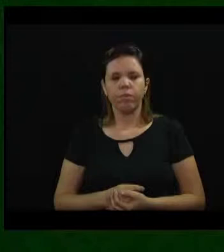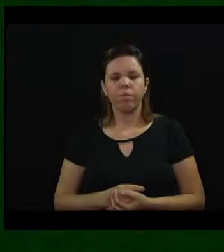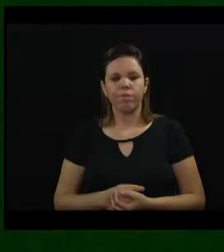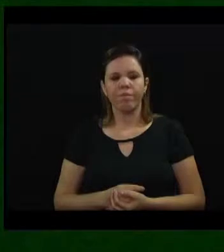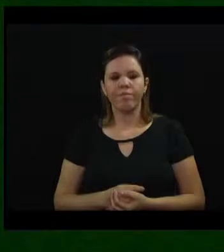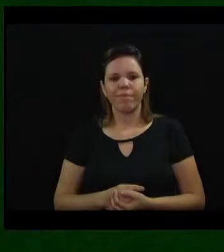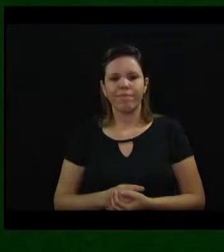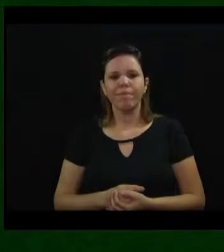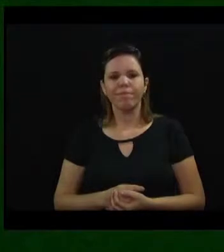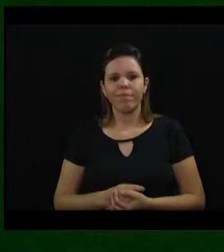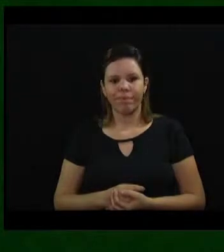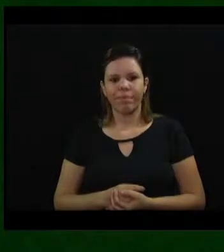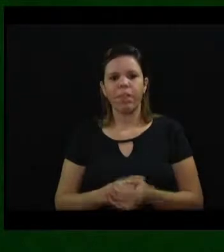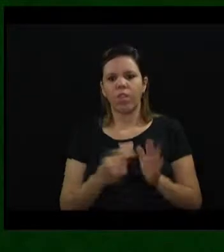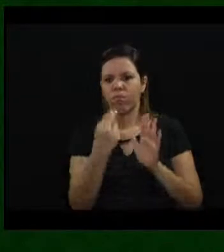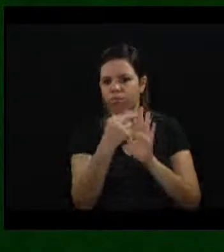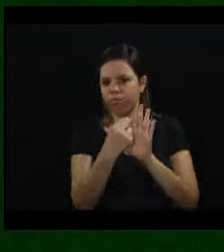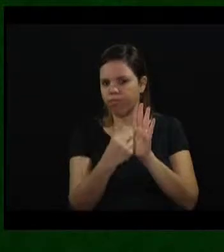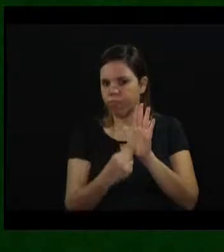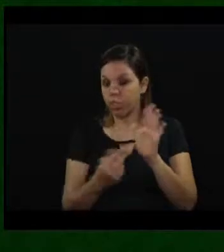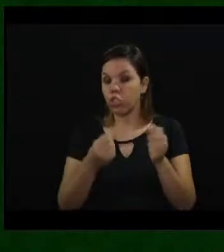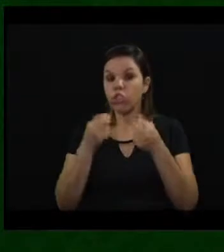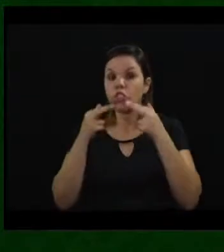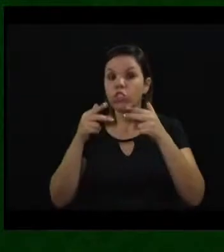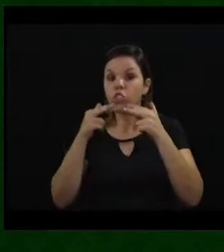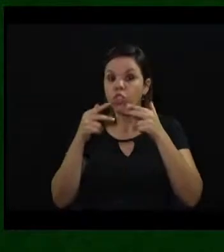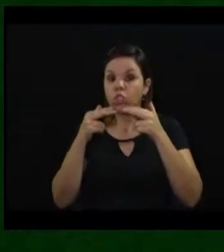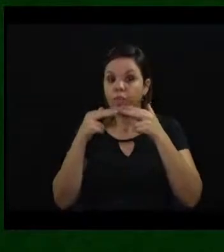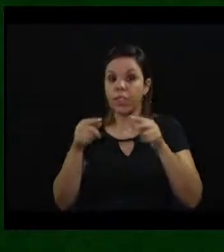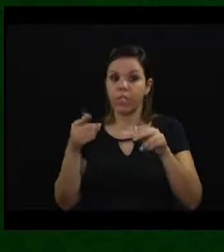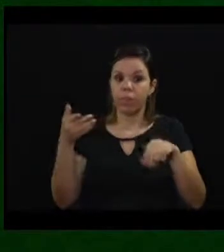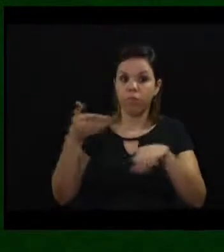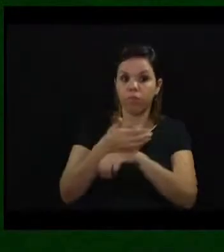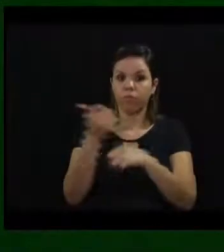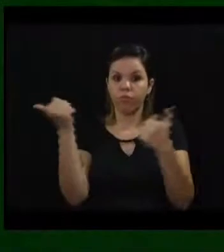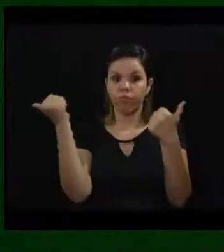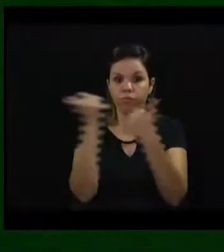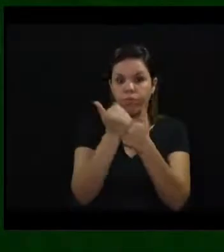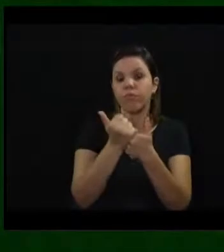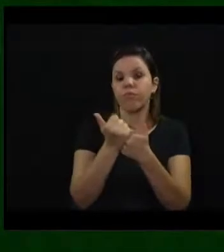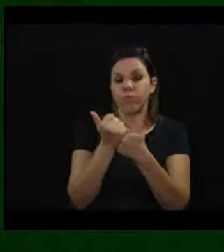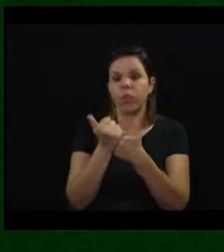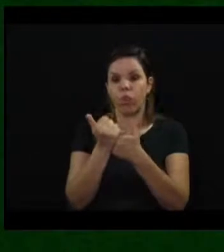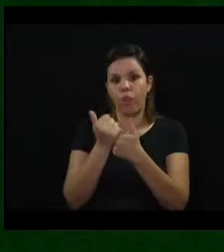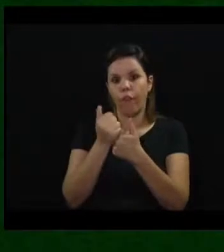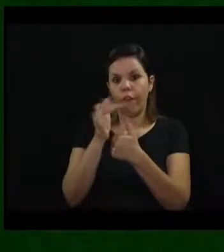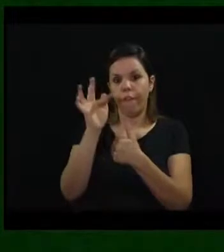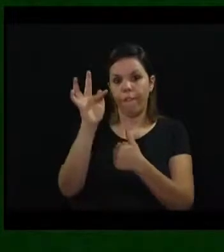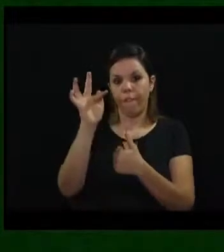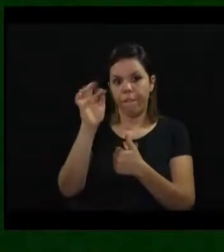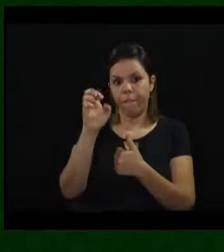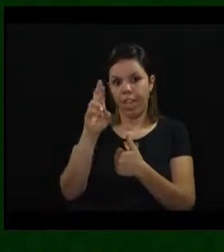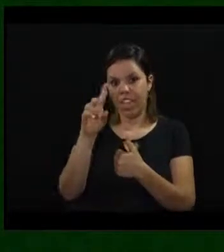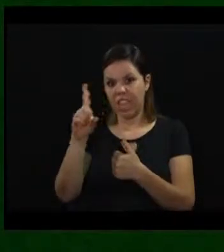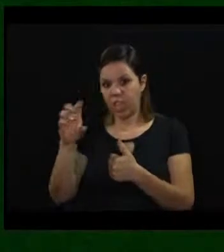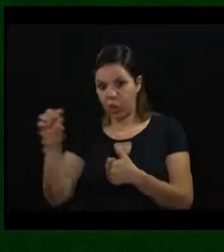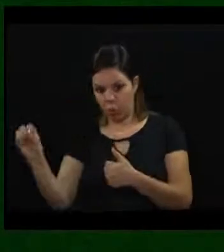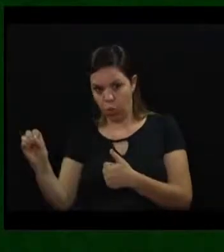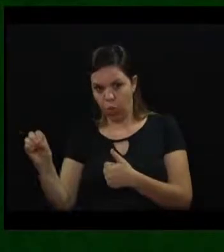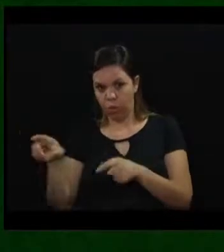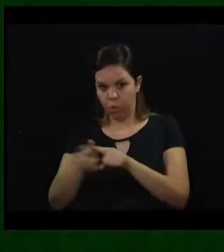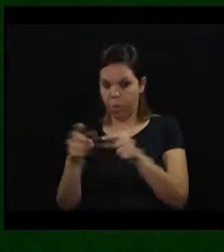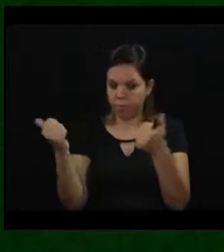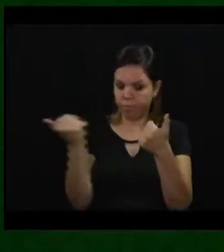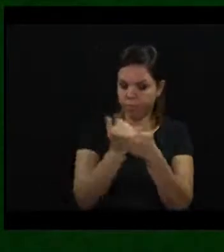Meio campo de Casimiro, novidade, hein? Arthur deve entrar no lugar de Fernandinho, o contestado Fernandinho do 7-1. De um